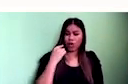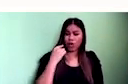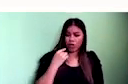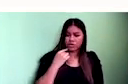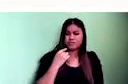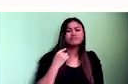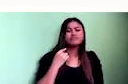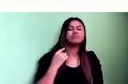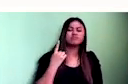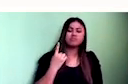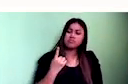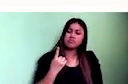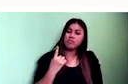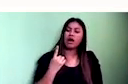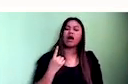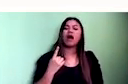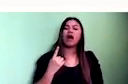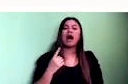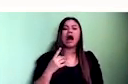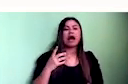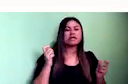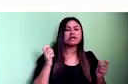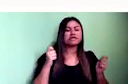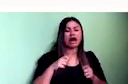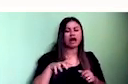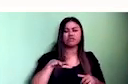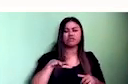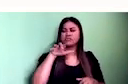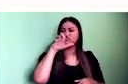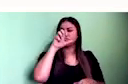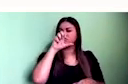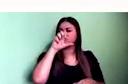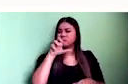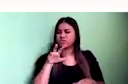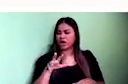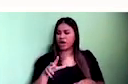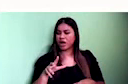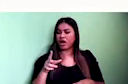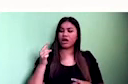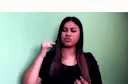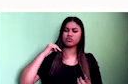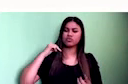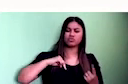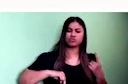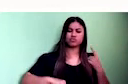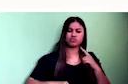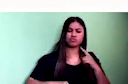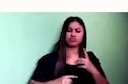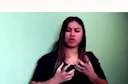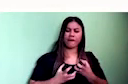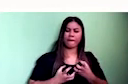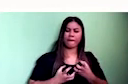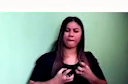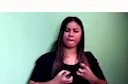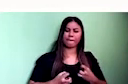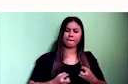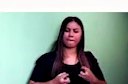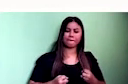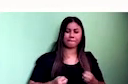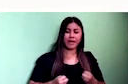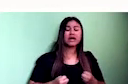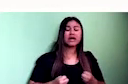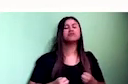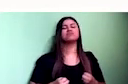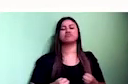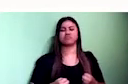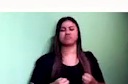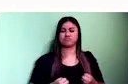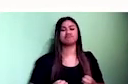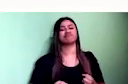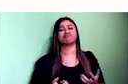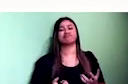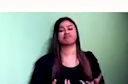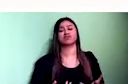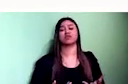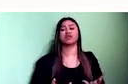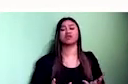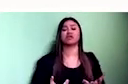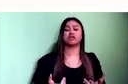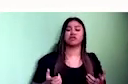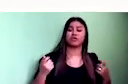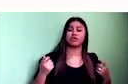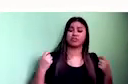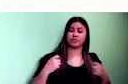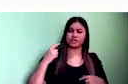consiga aproveitar aquele aroma, para que aquilo consiga ser absorvido no seu estômago, né? Então, assim, a gente passar pelo estômago,